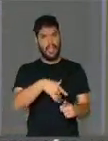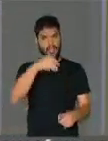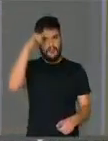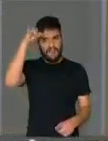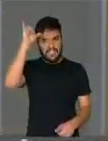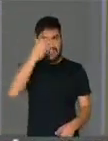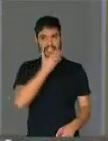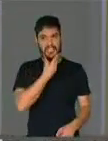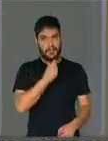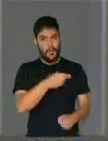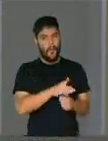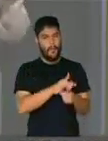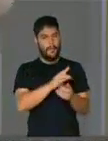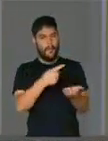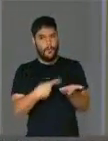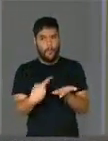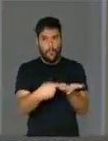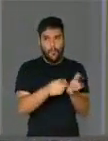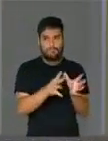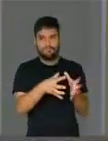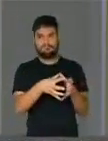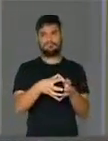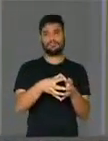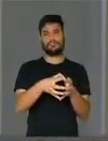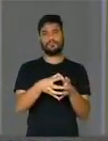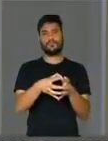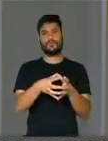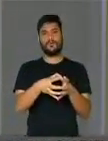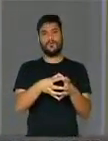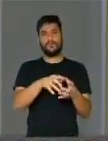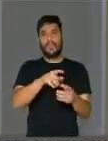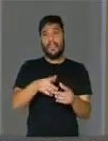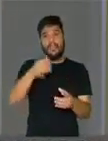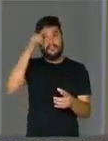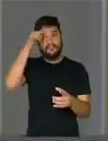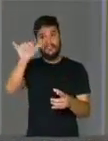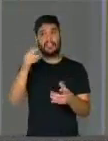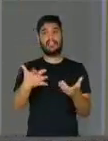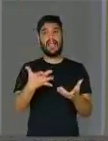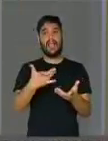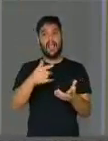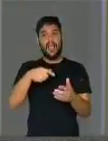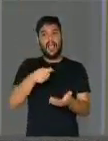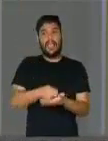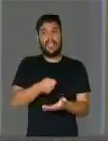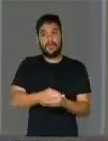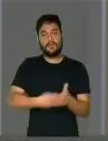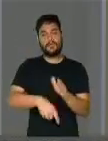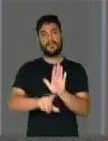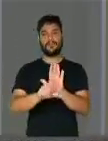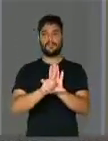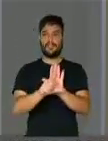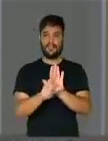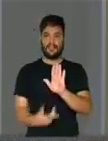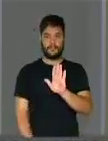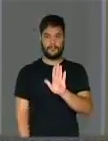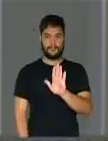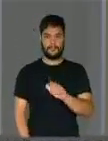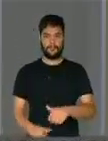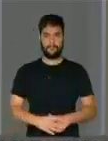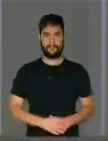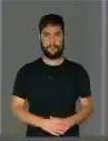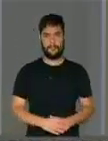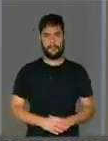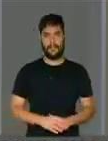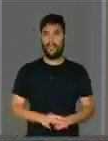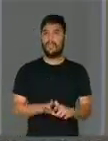implodido pontes e tentado inviabilizar a ação das forças federais e o cumprimento da lei.